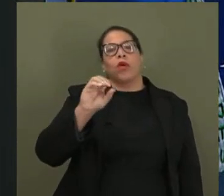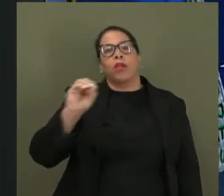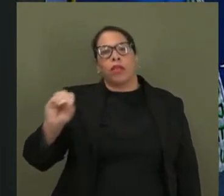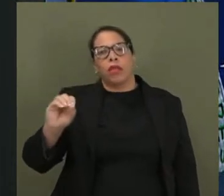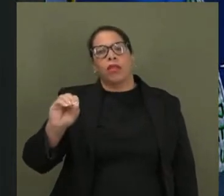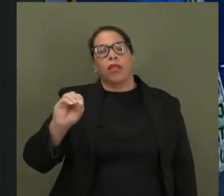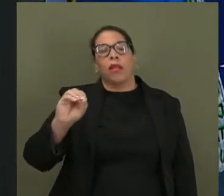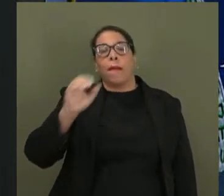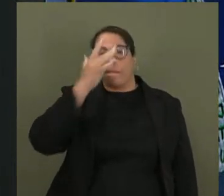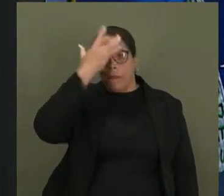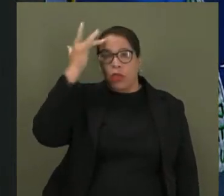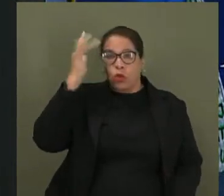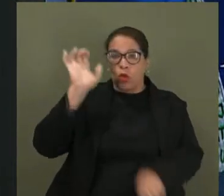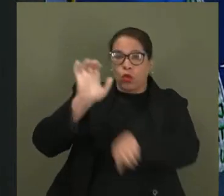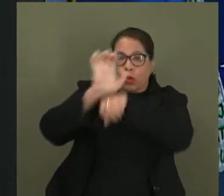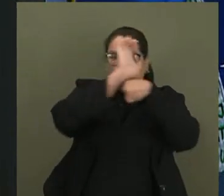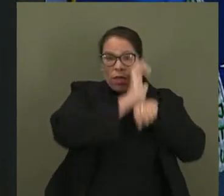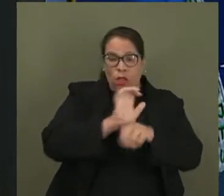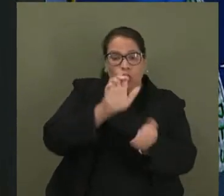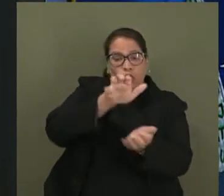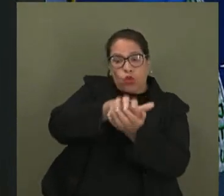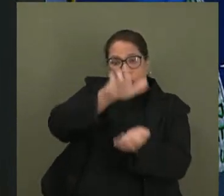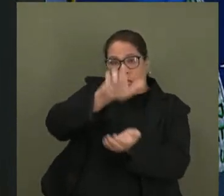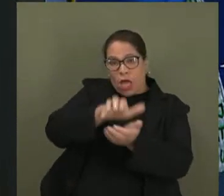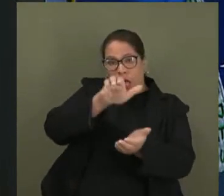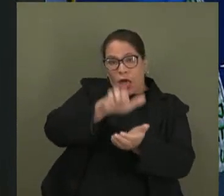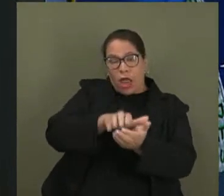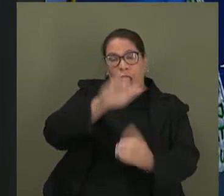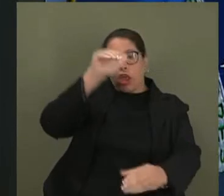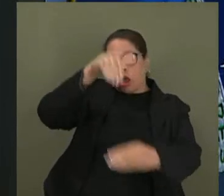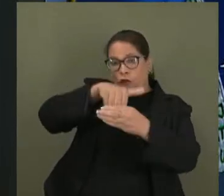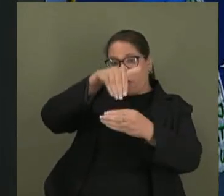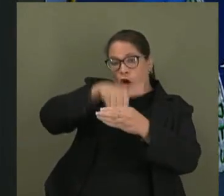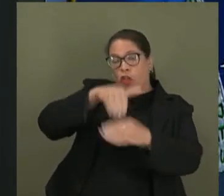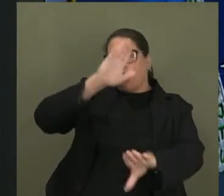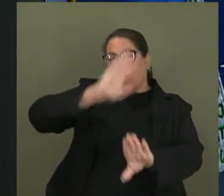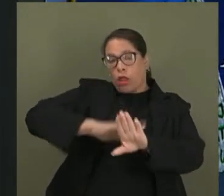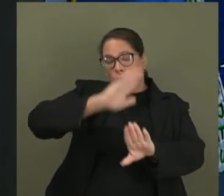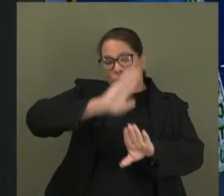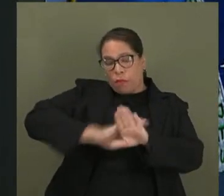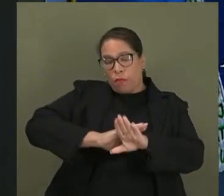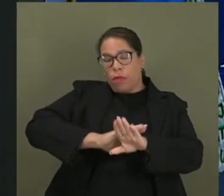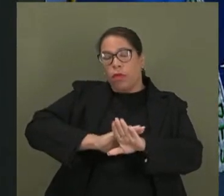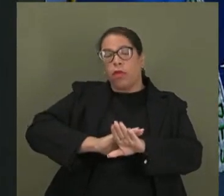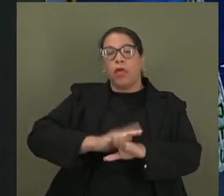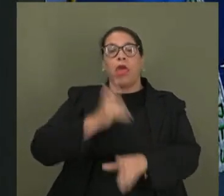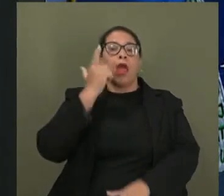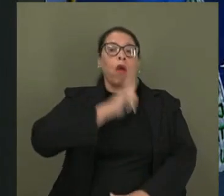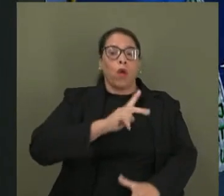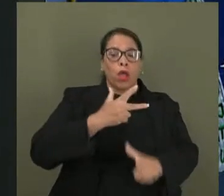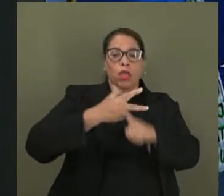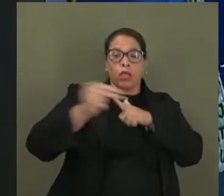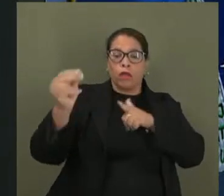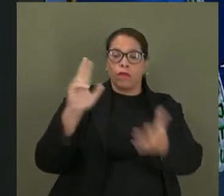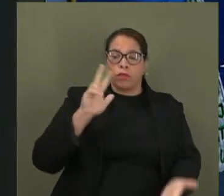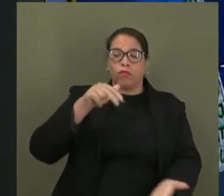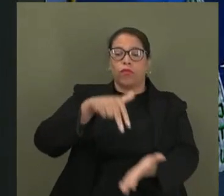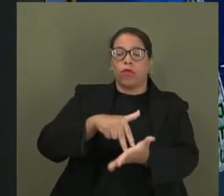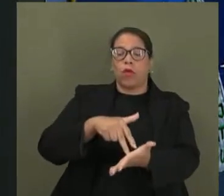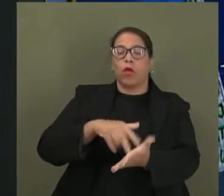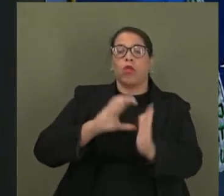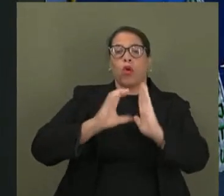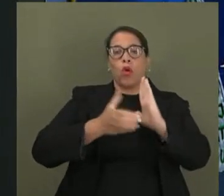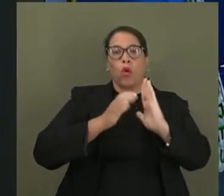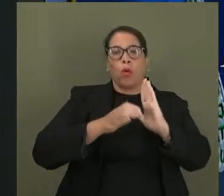1.325.786 cearenses que me permitiram estar aqui hoje ocupando essa tribuna em nome do Partido